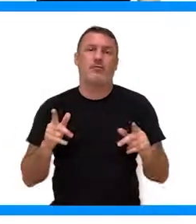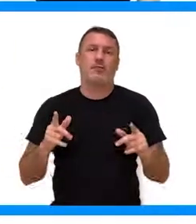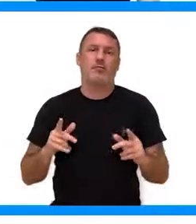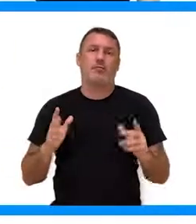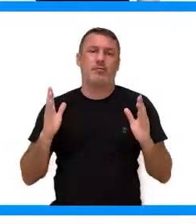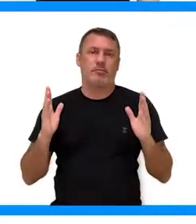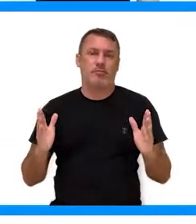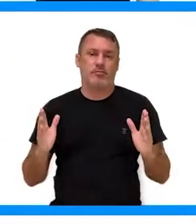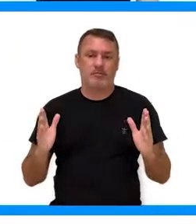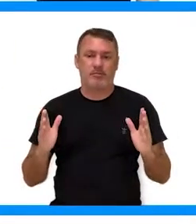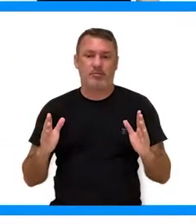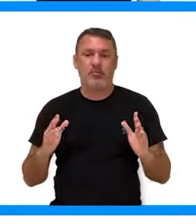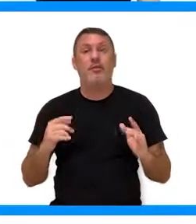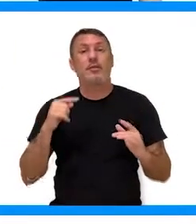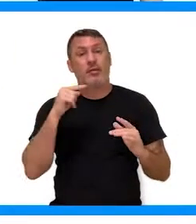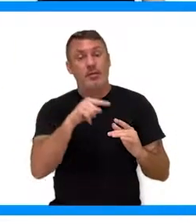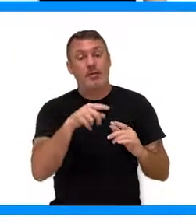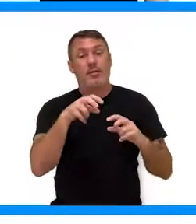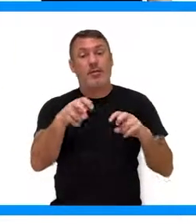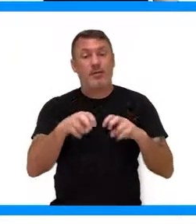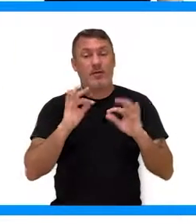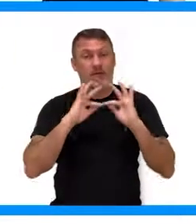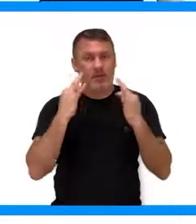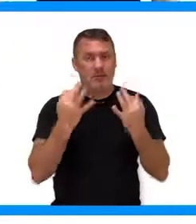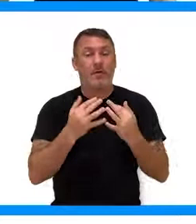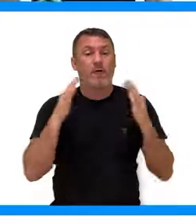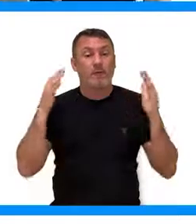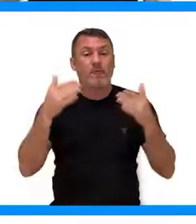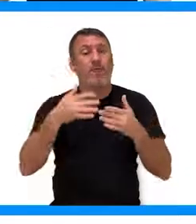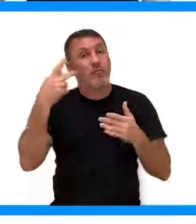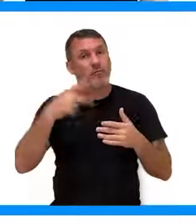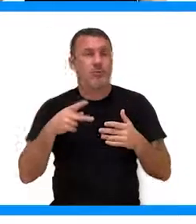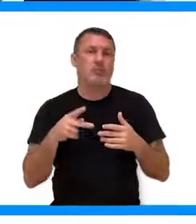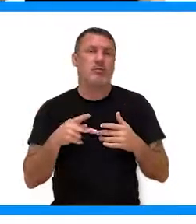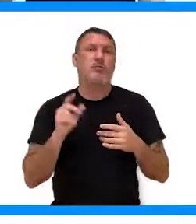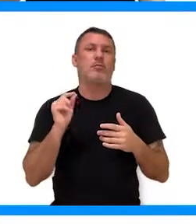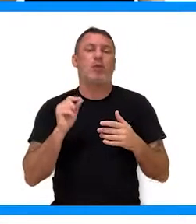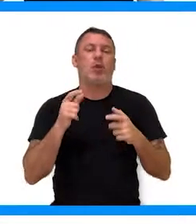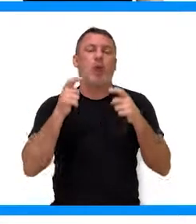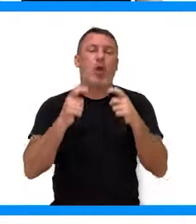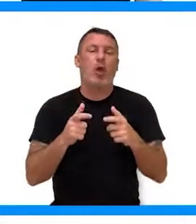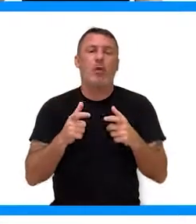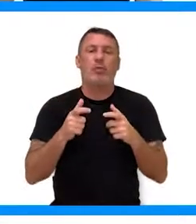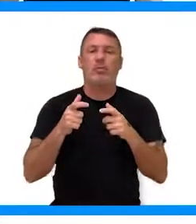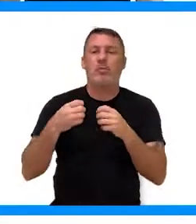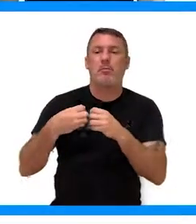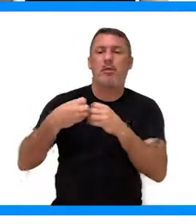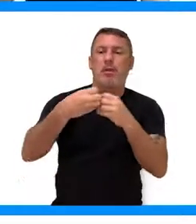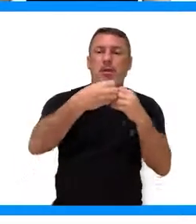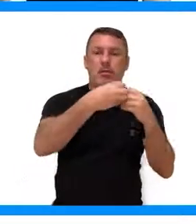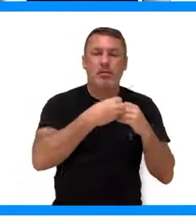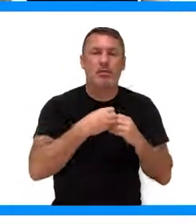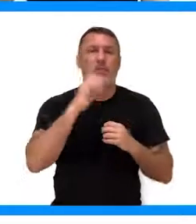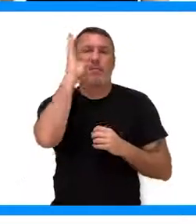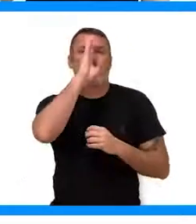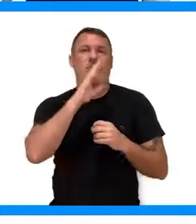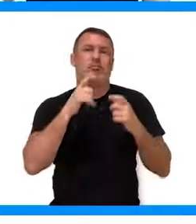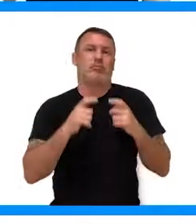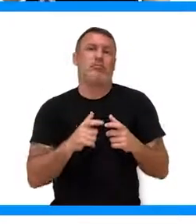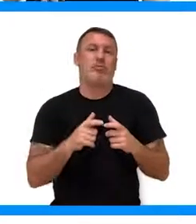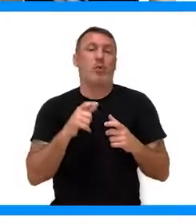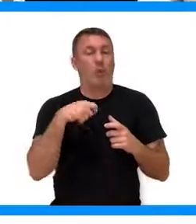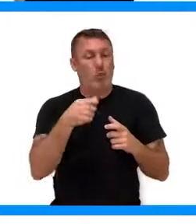ao mercado externo. Então, é um foco regional, é um foco local, é um